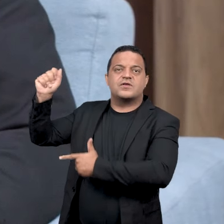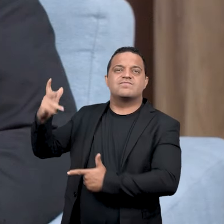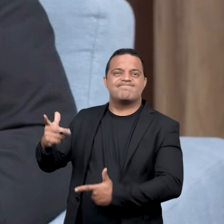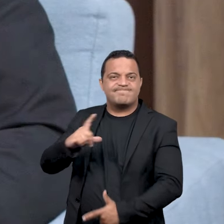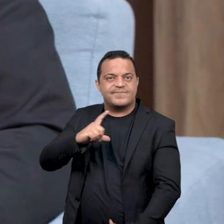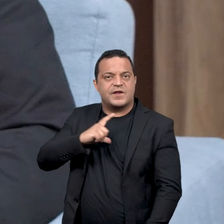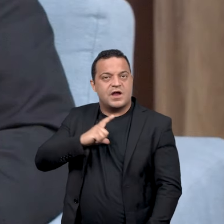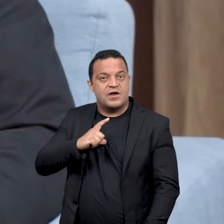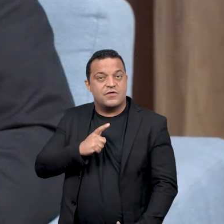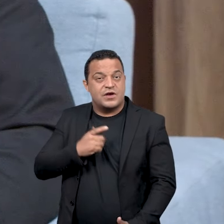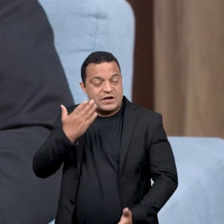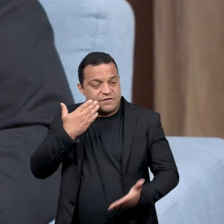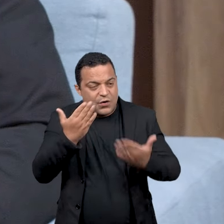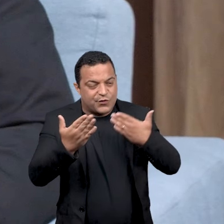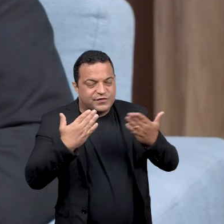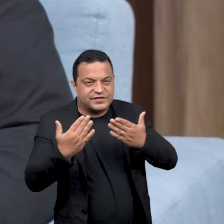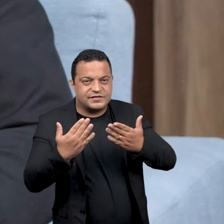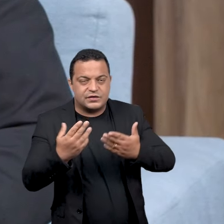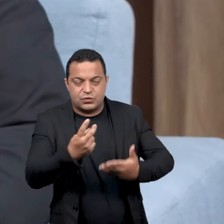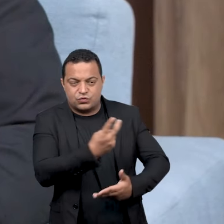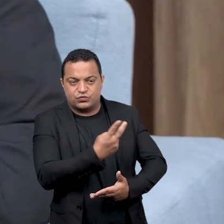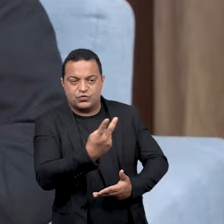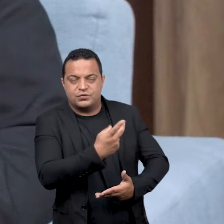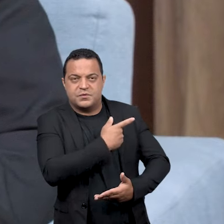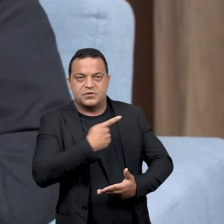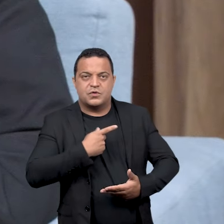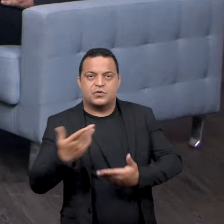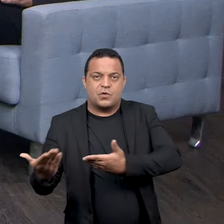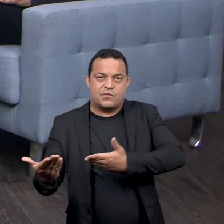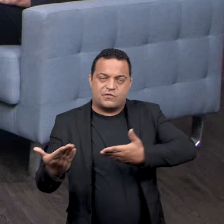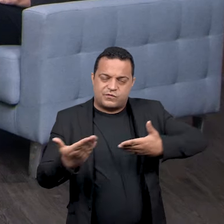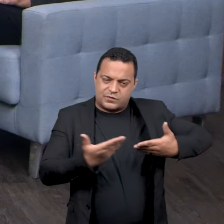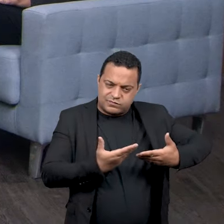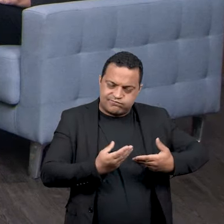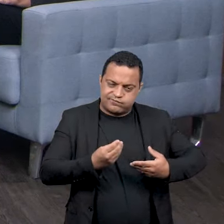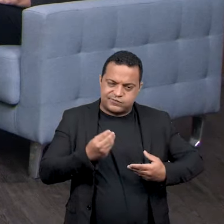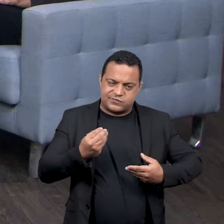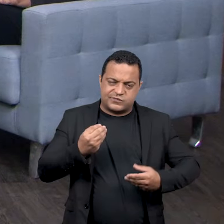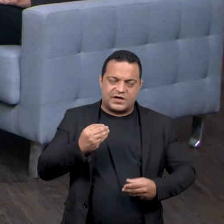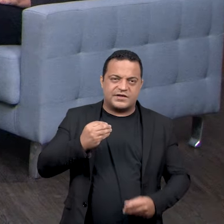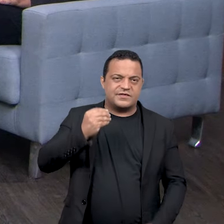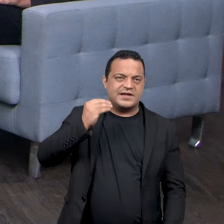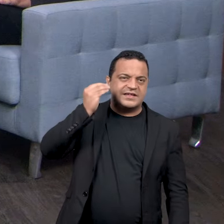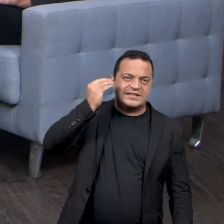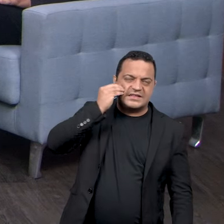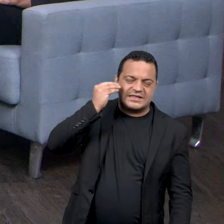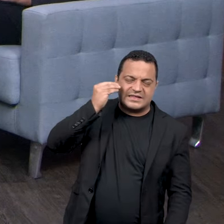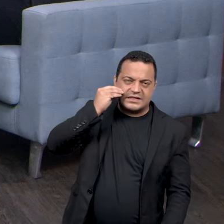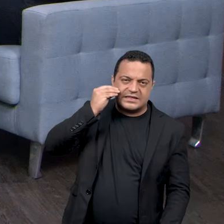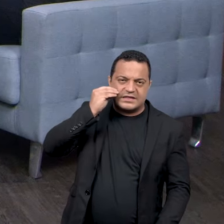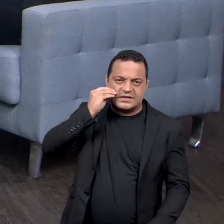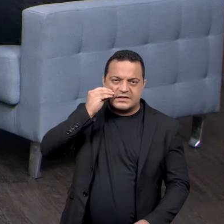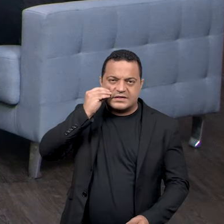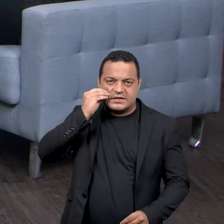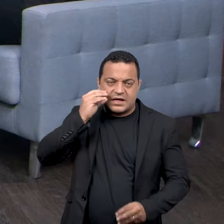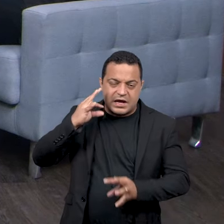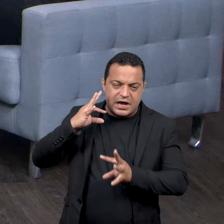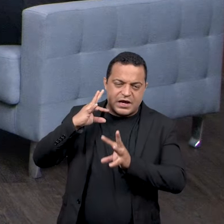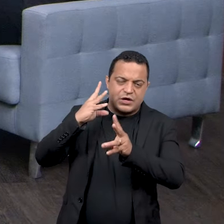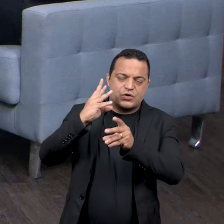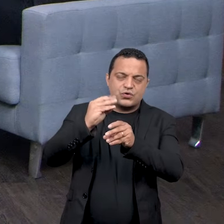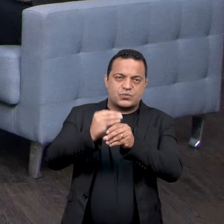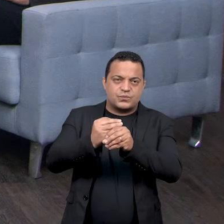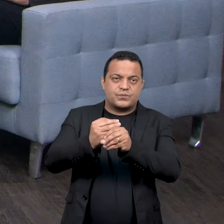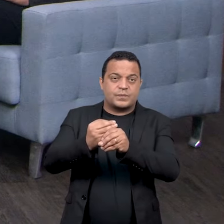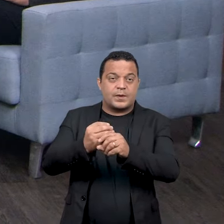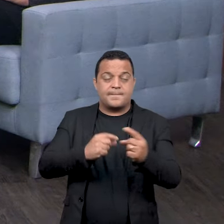que estão aqui conosco e falarão um pouco a respeito das vitórias que o Senhor nos deu. Primeiramente, aqui o